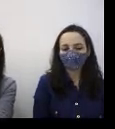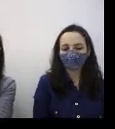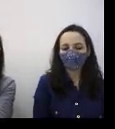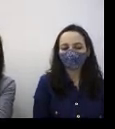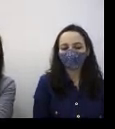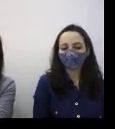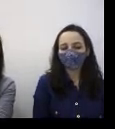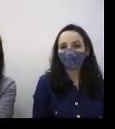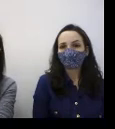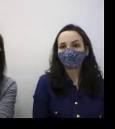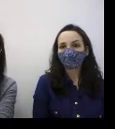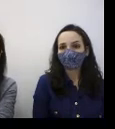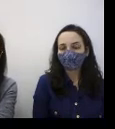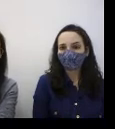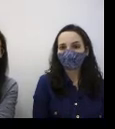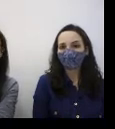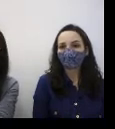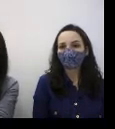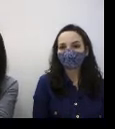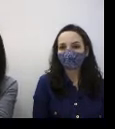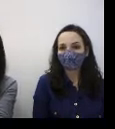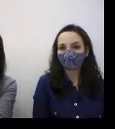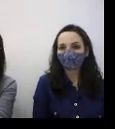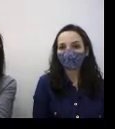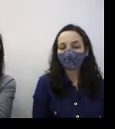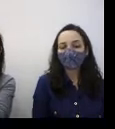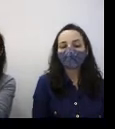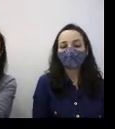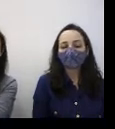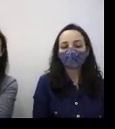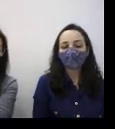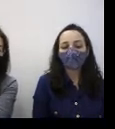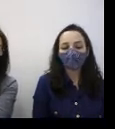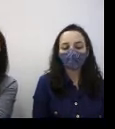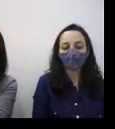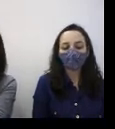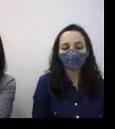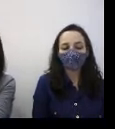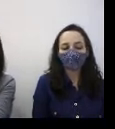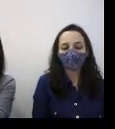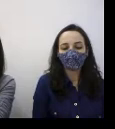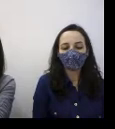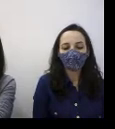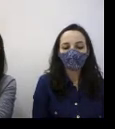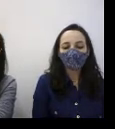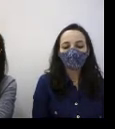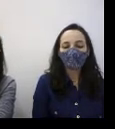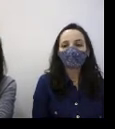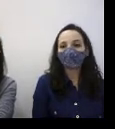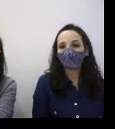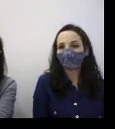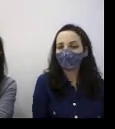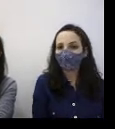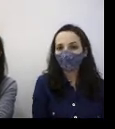pessoas ficam com a irritabilidade, a flor da pele também. E é importante a gente destacar que